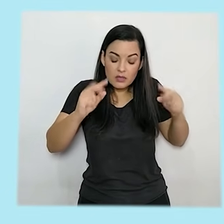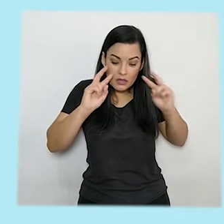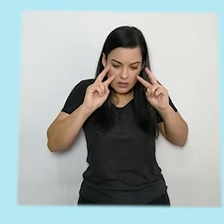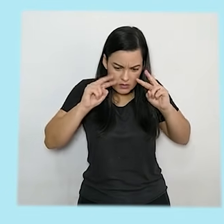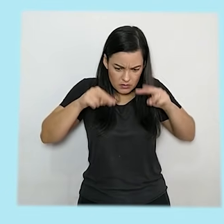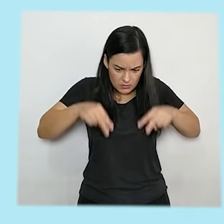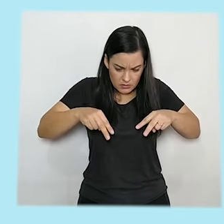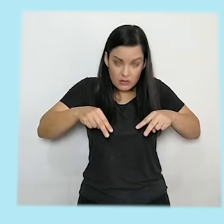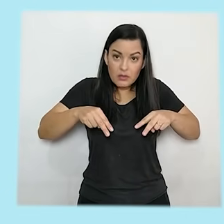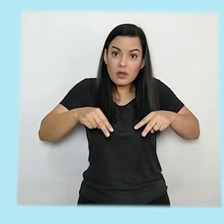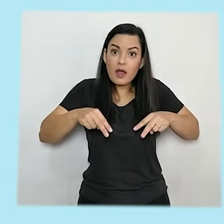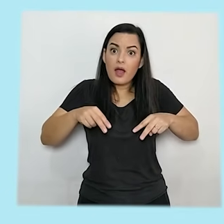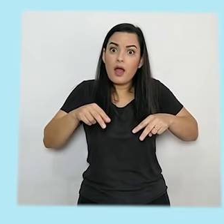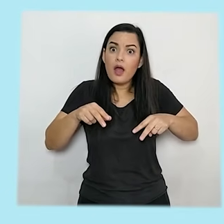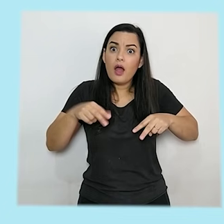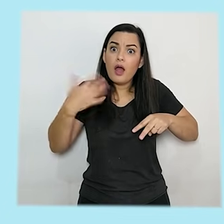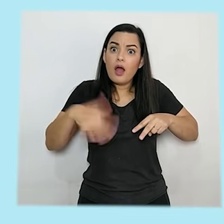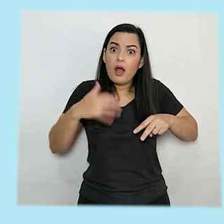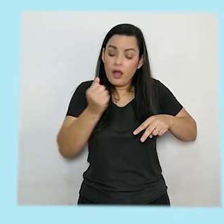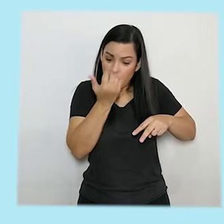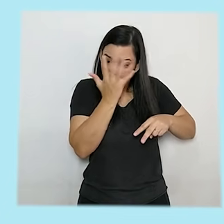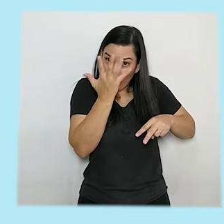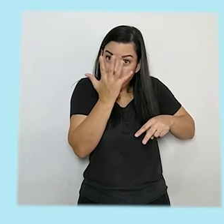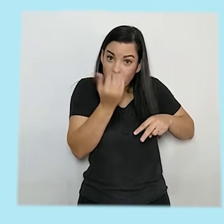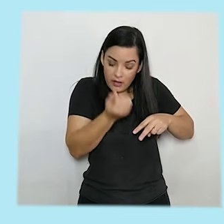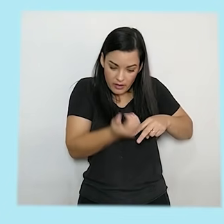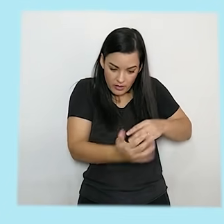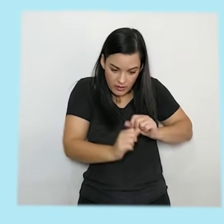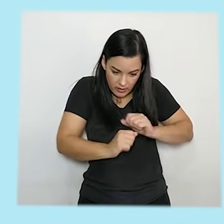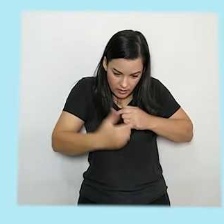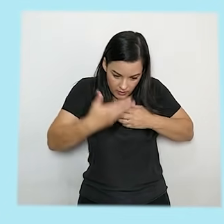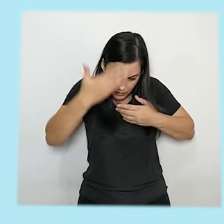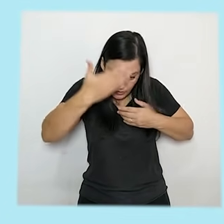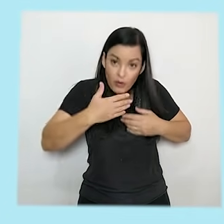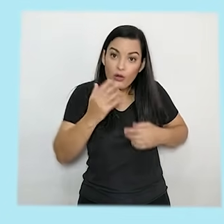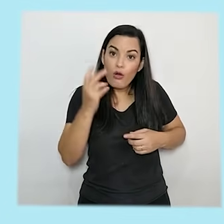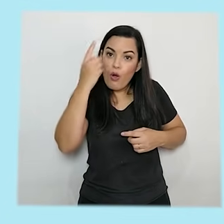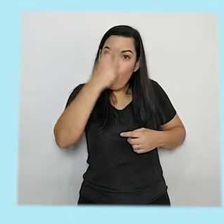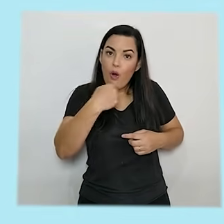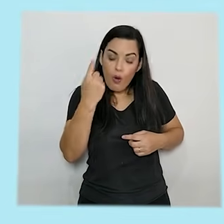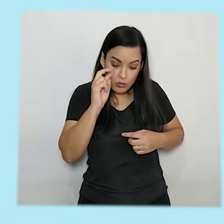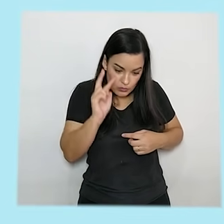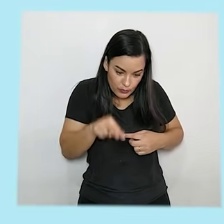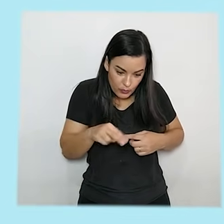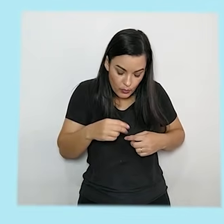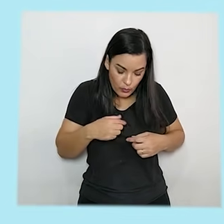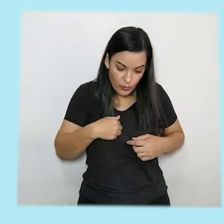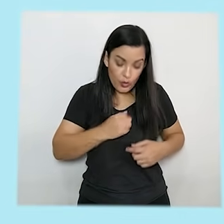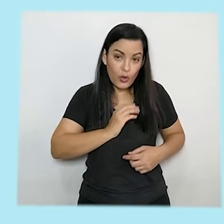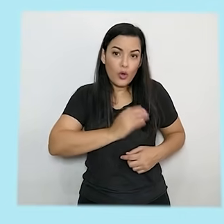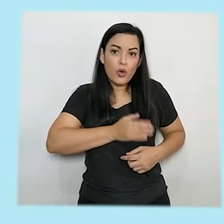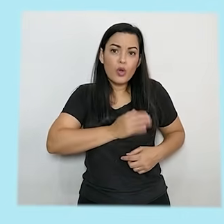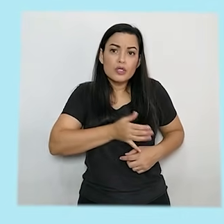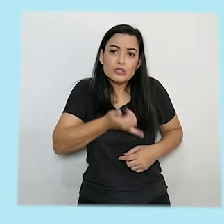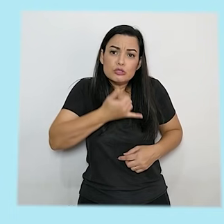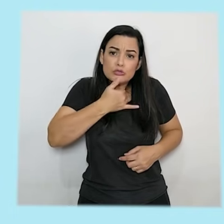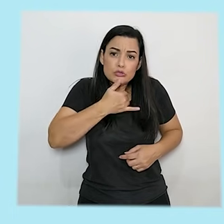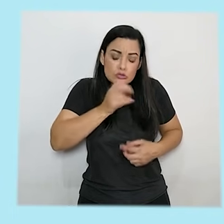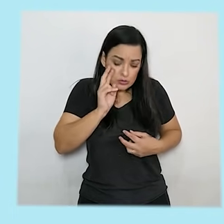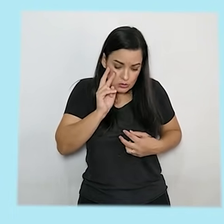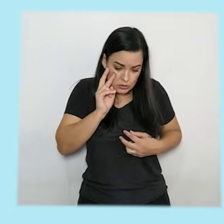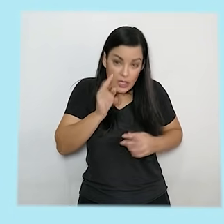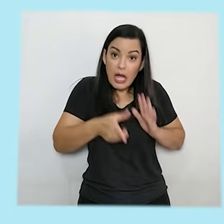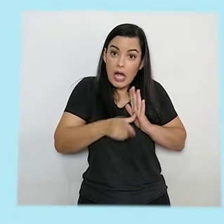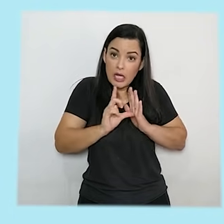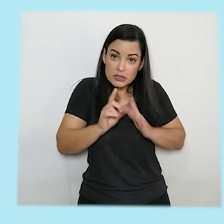imagem refletida na água. Seu coração entristecido deu um pulo. O que via não era a